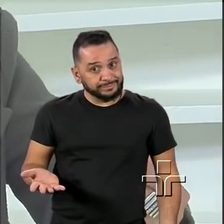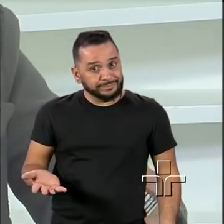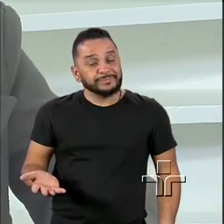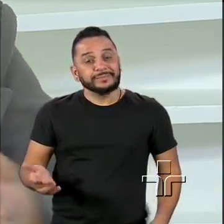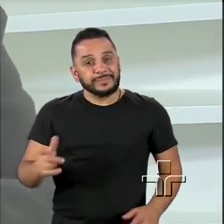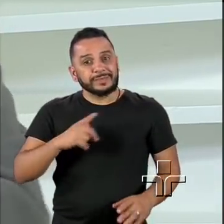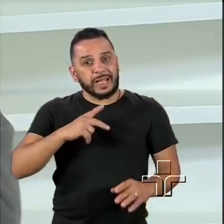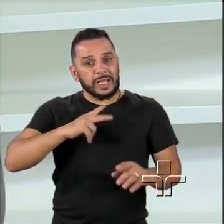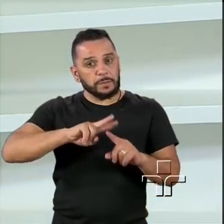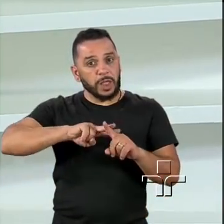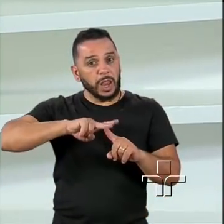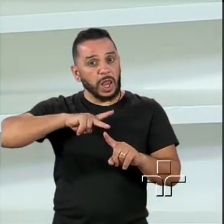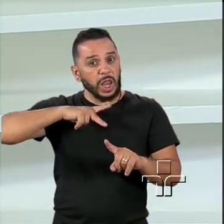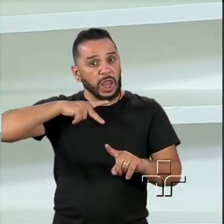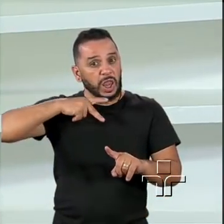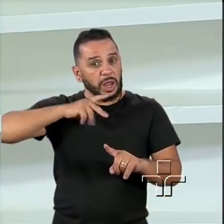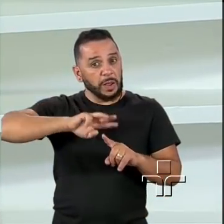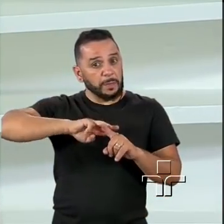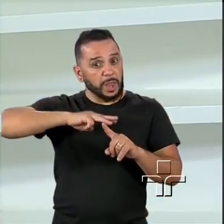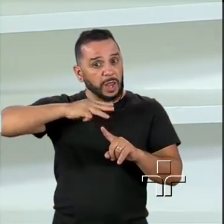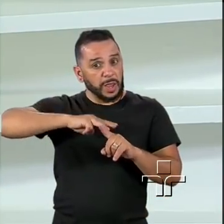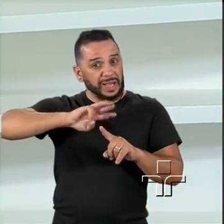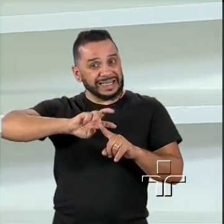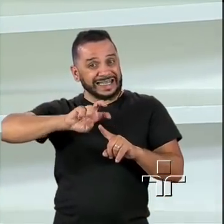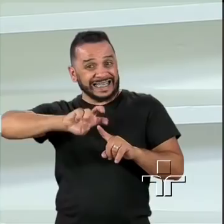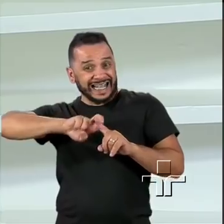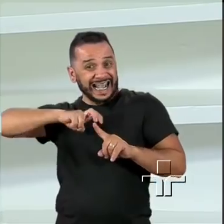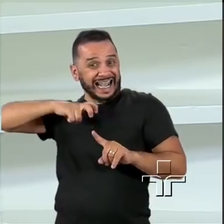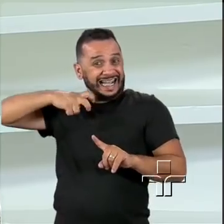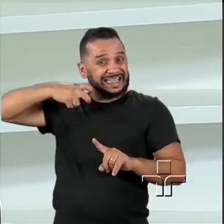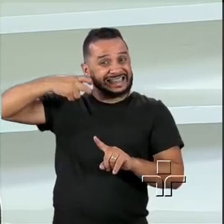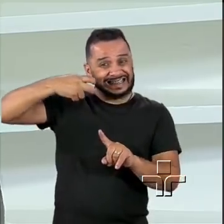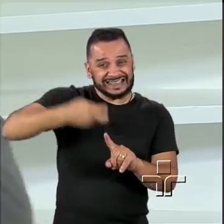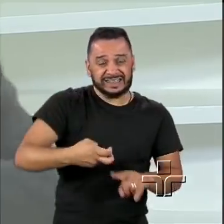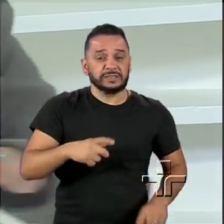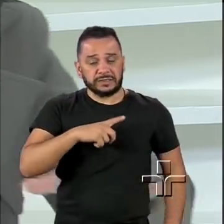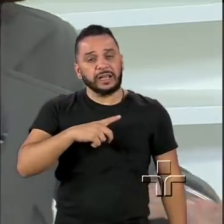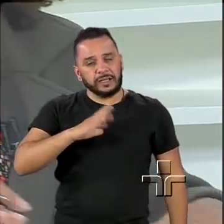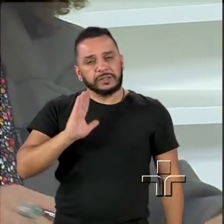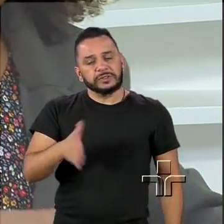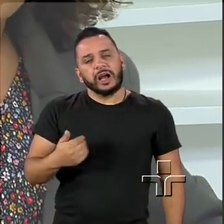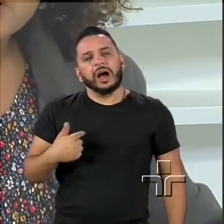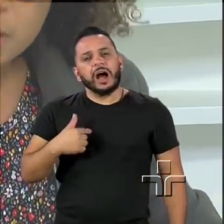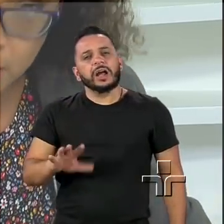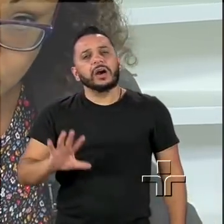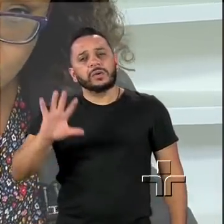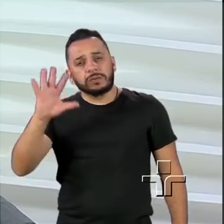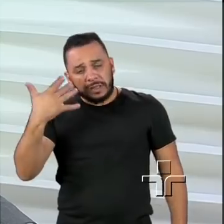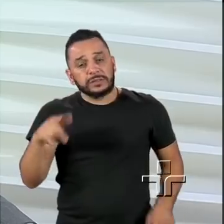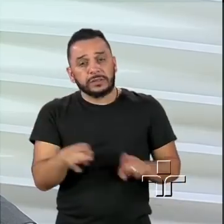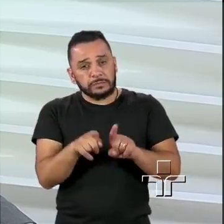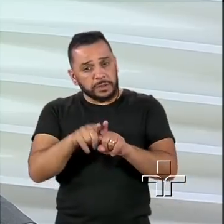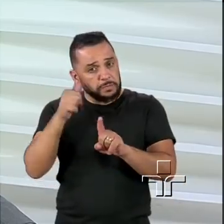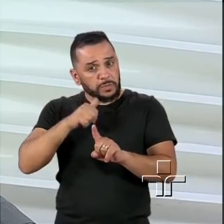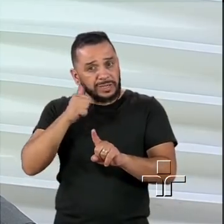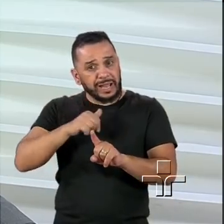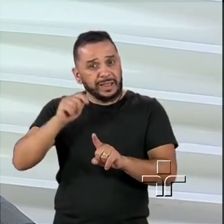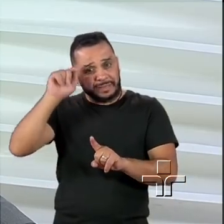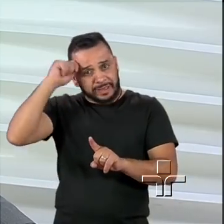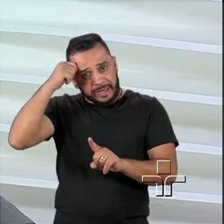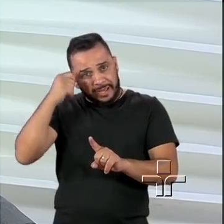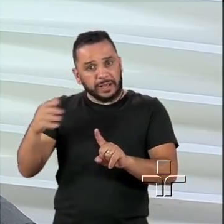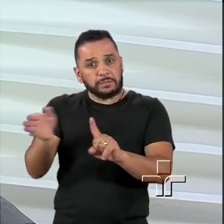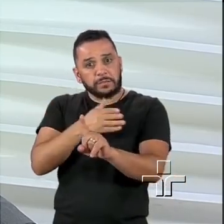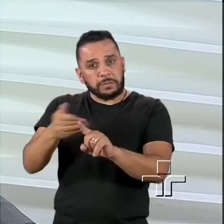quintuplicaram. Encarceramento de mulheres negras, 567%, e feminicídio de mulheres negras,